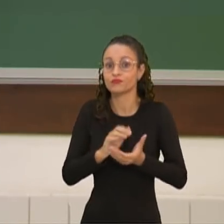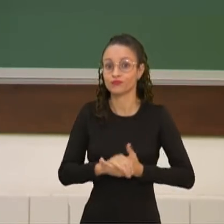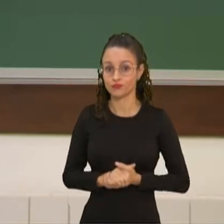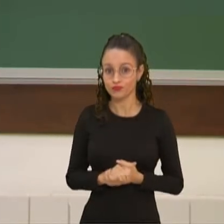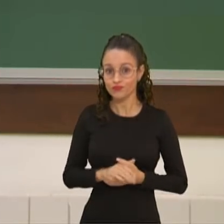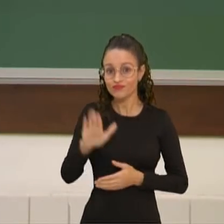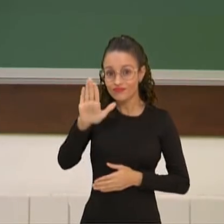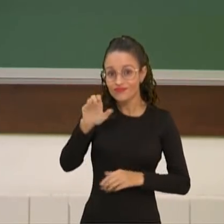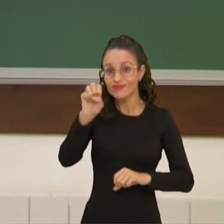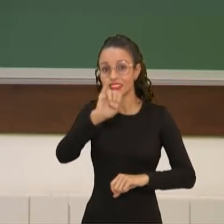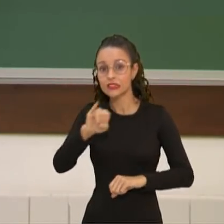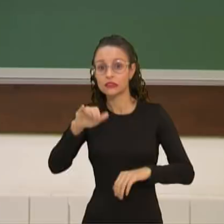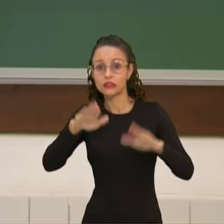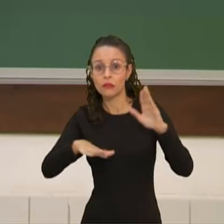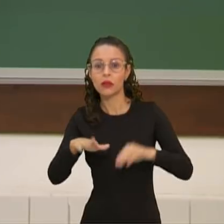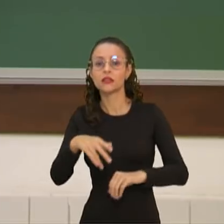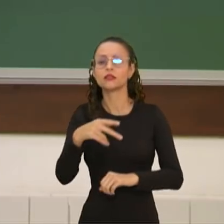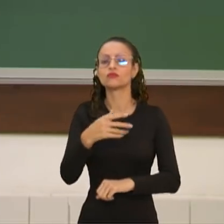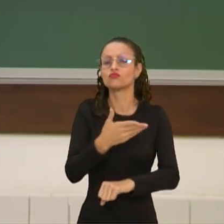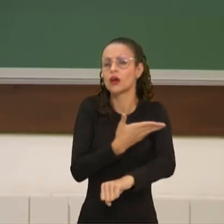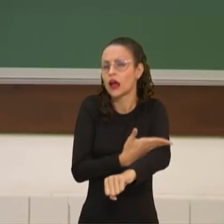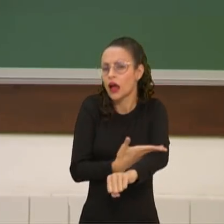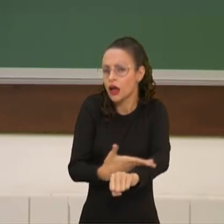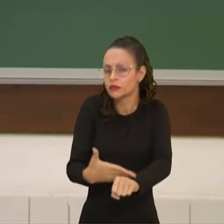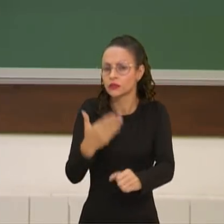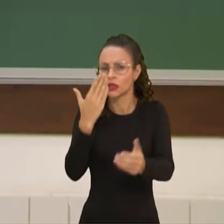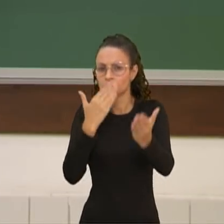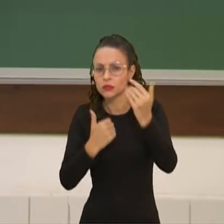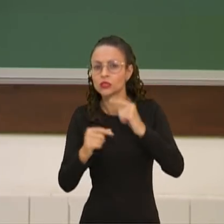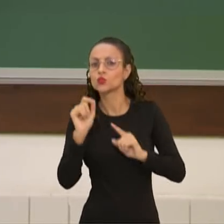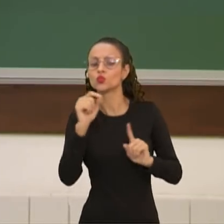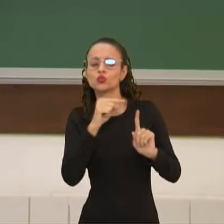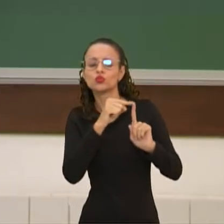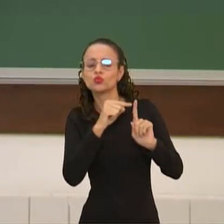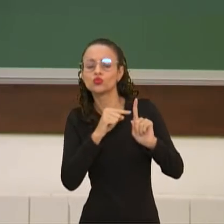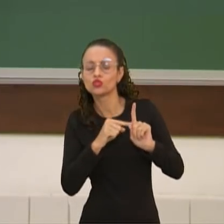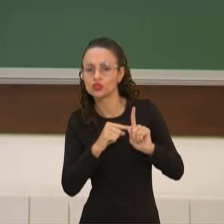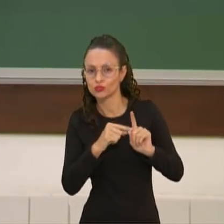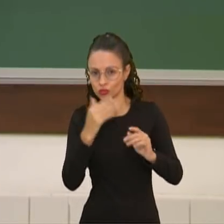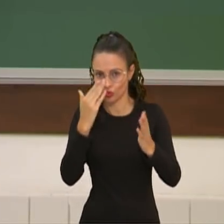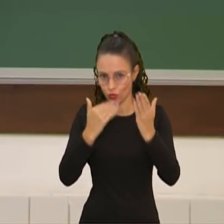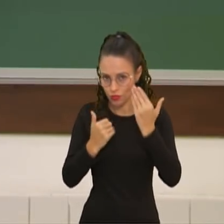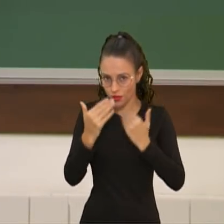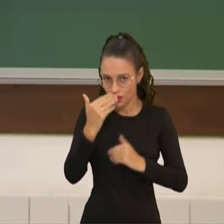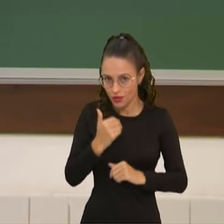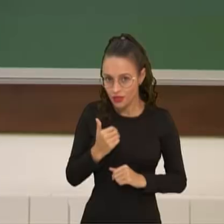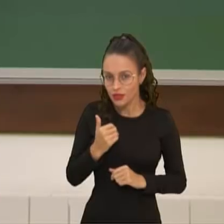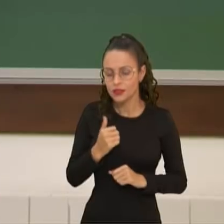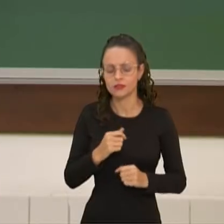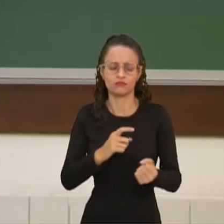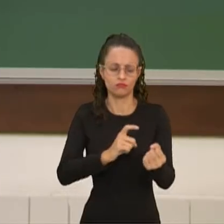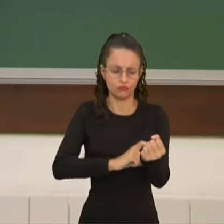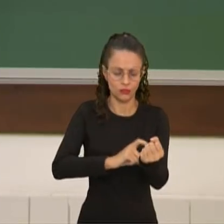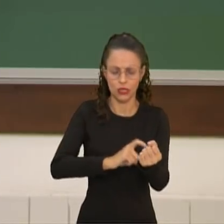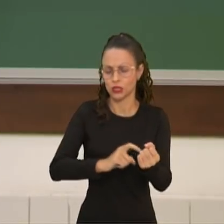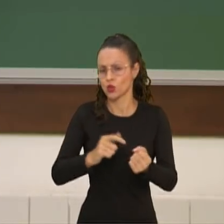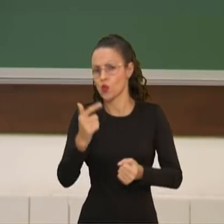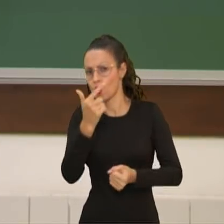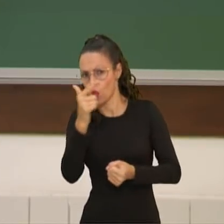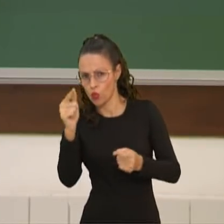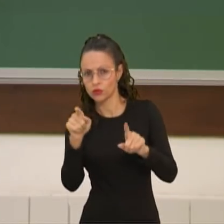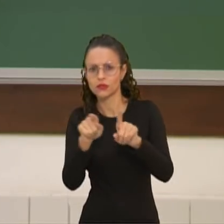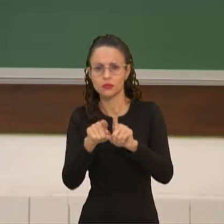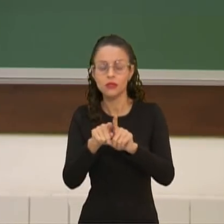Agora, dependendo do hábito alimentar da pessoa, do tipo de alimentação que ela tem, tá? Além de estresse, outros